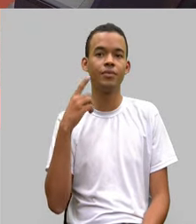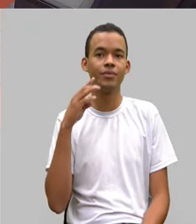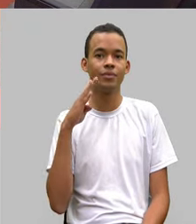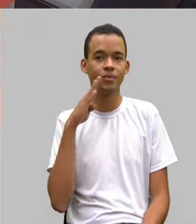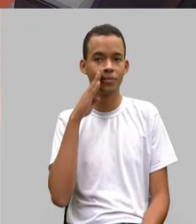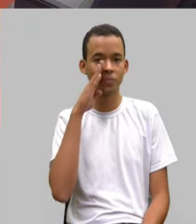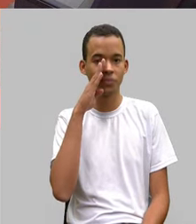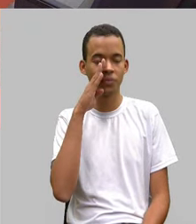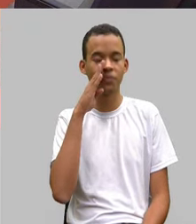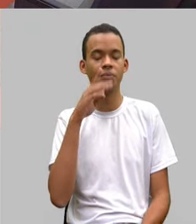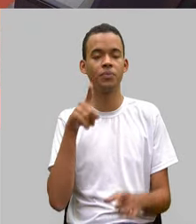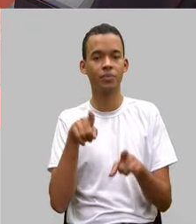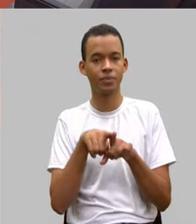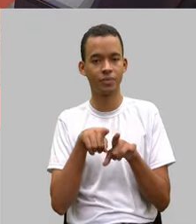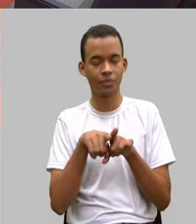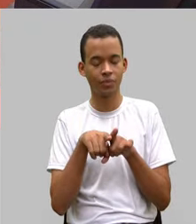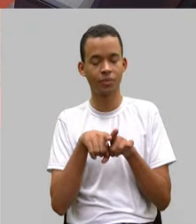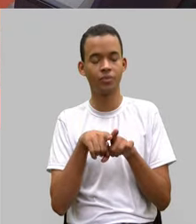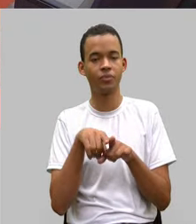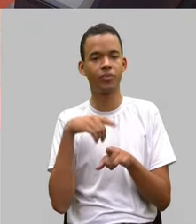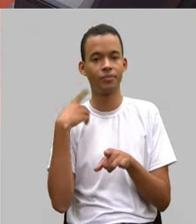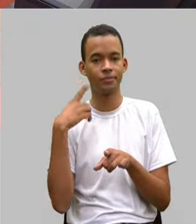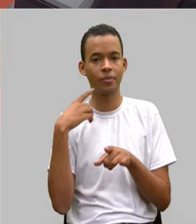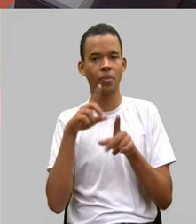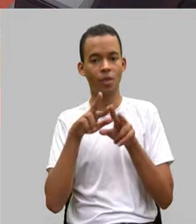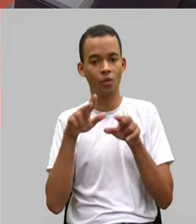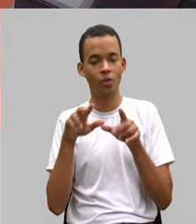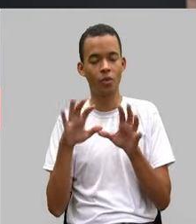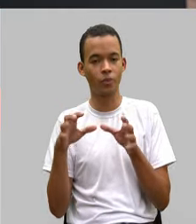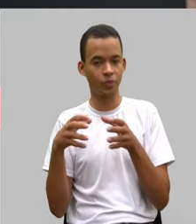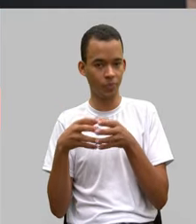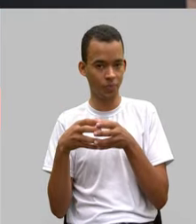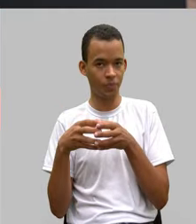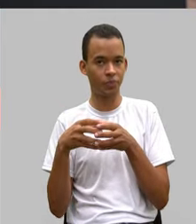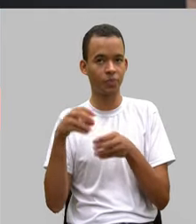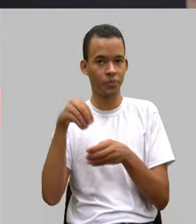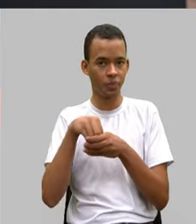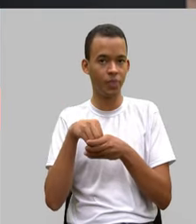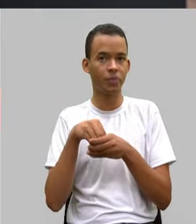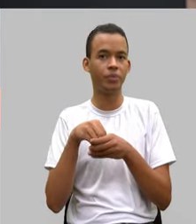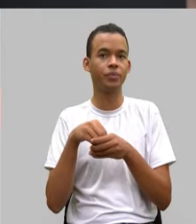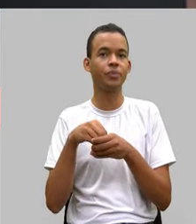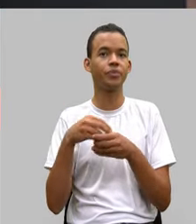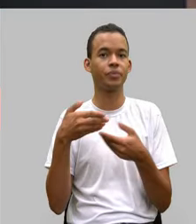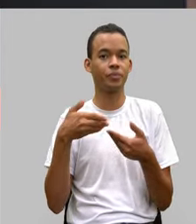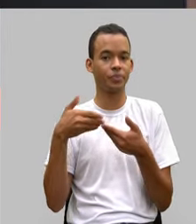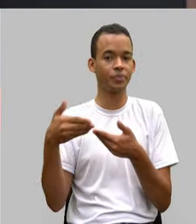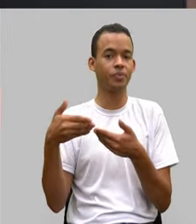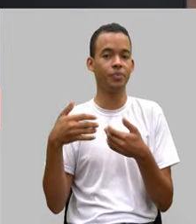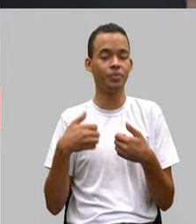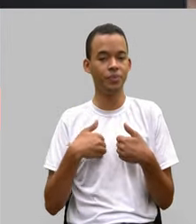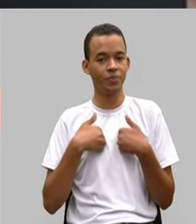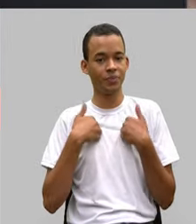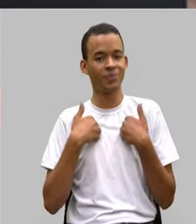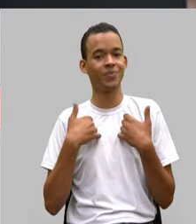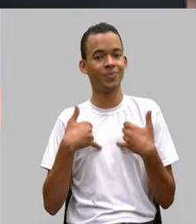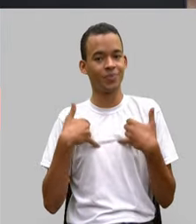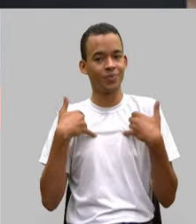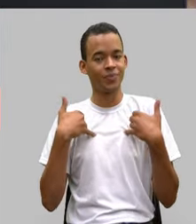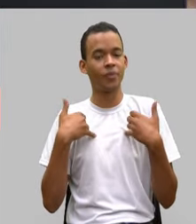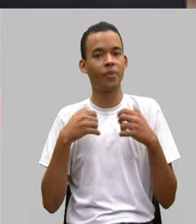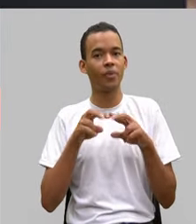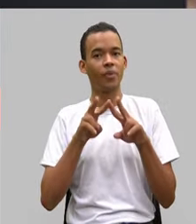deputados da comissão esse honroso convite para debate de um tema